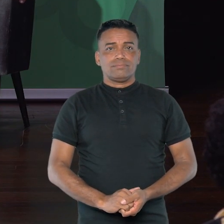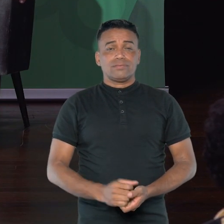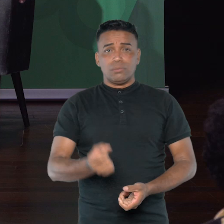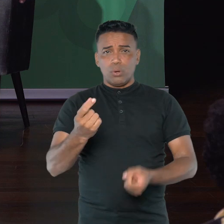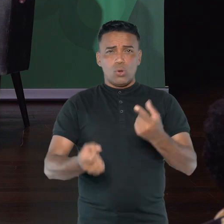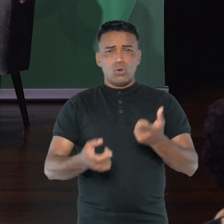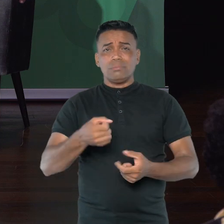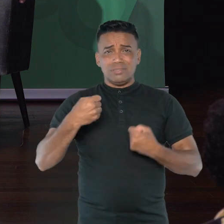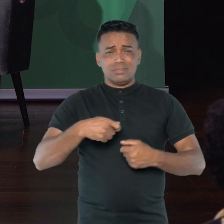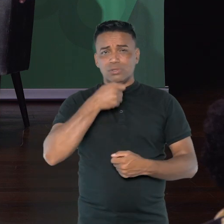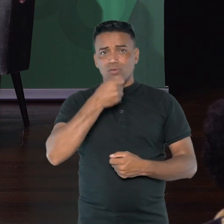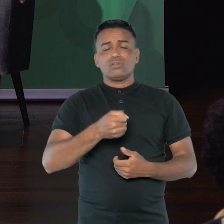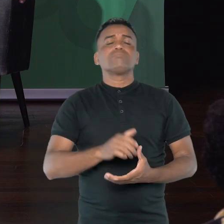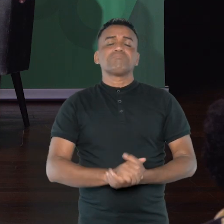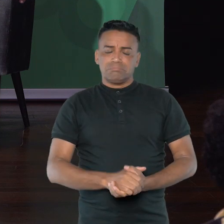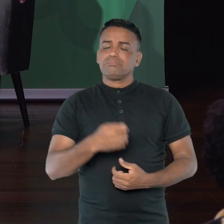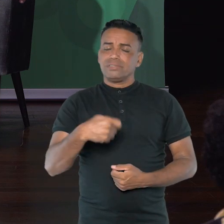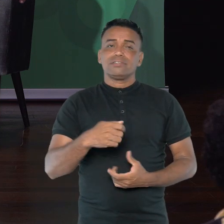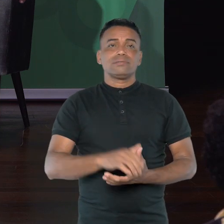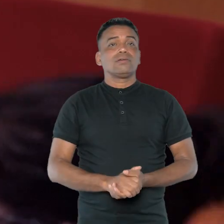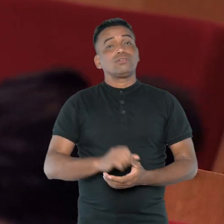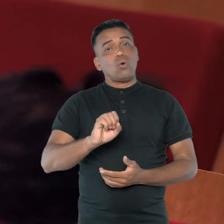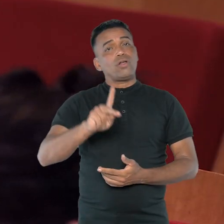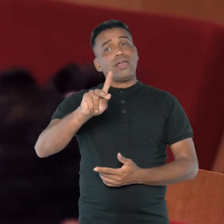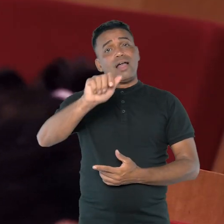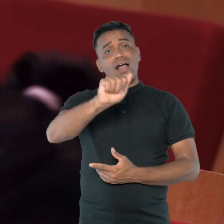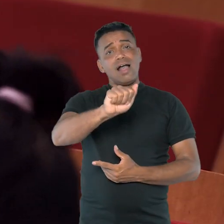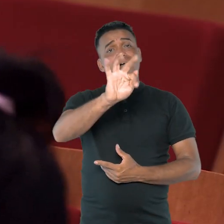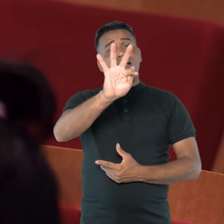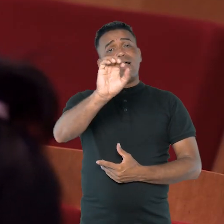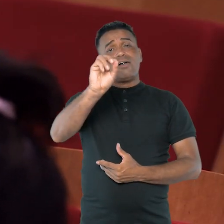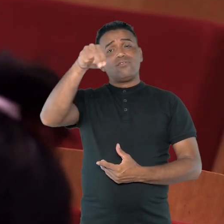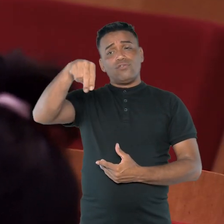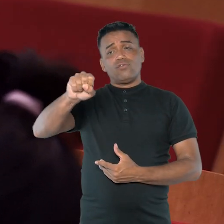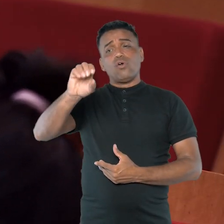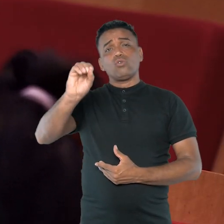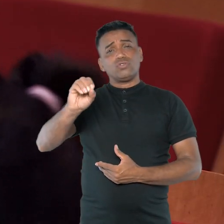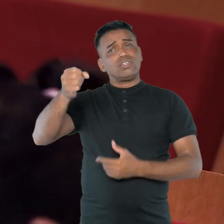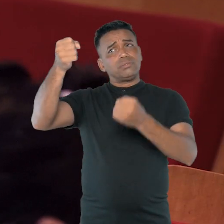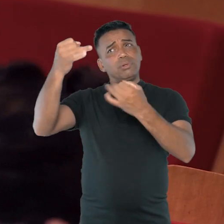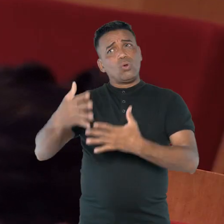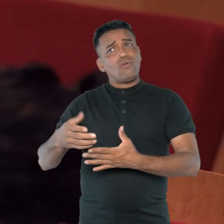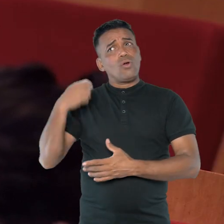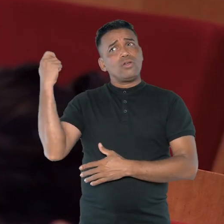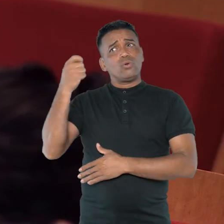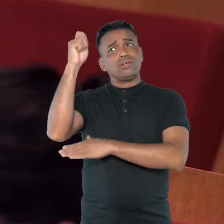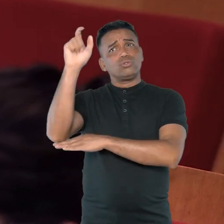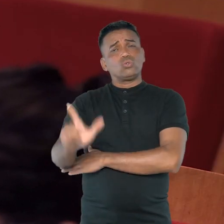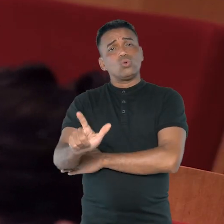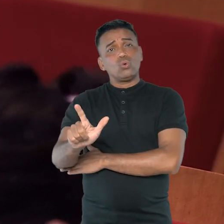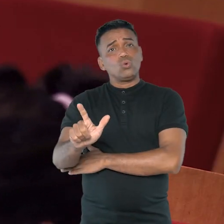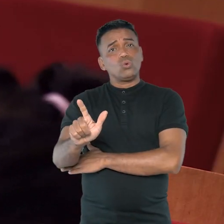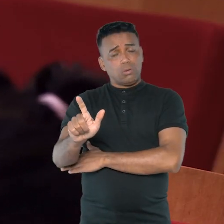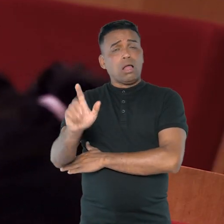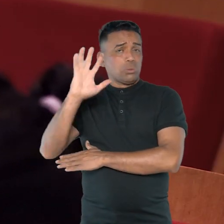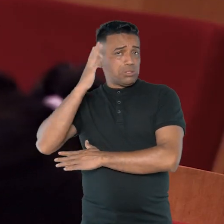Precisa? Tem pouca gente? Ok. Afonso, isso que você falou aí do Rio Grande do Sul, bem interessante, mas está saindo um movimento